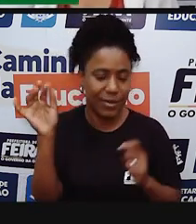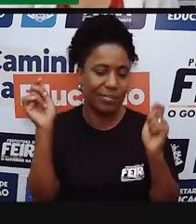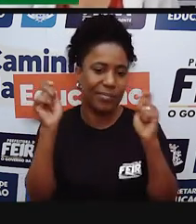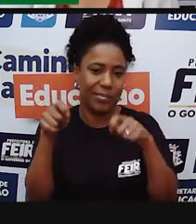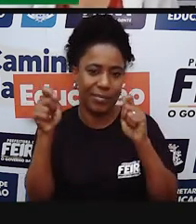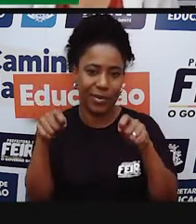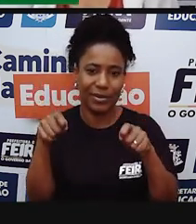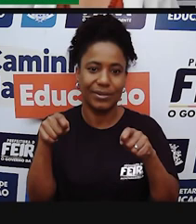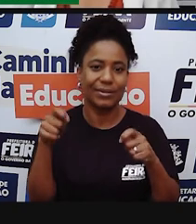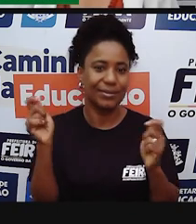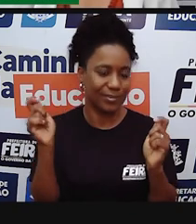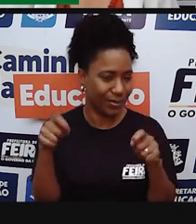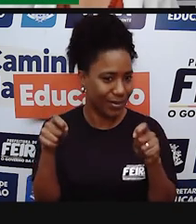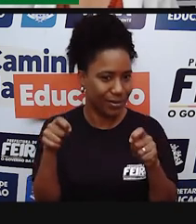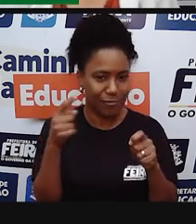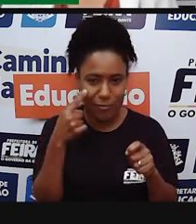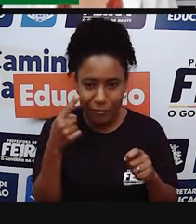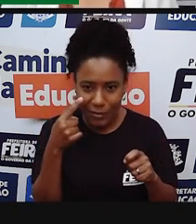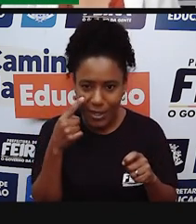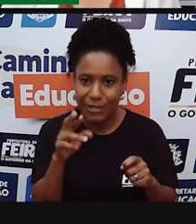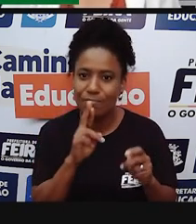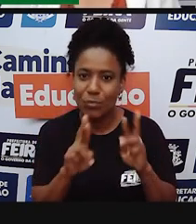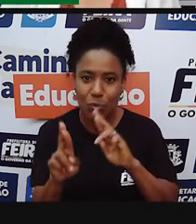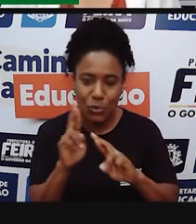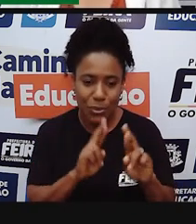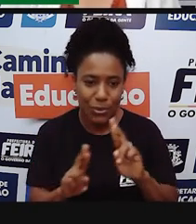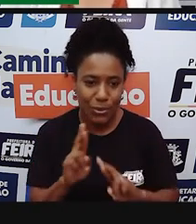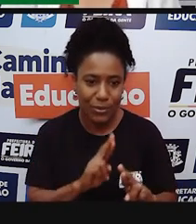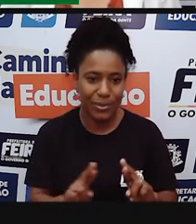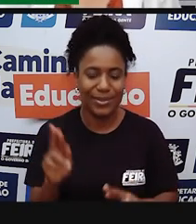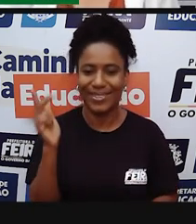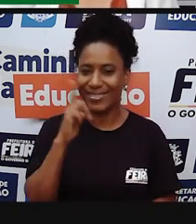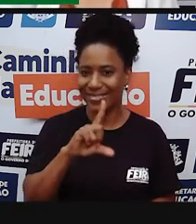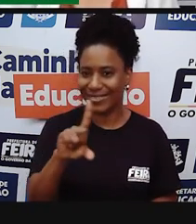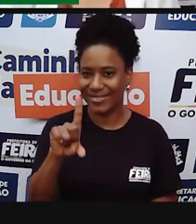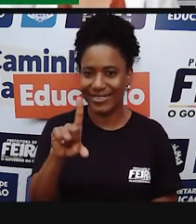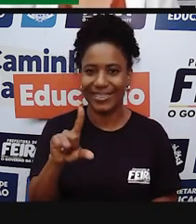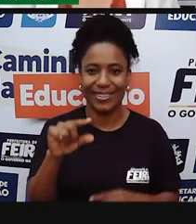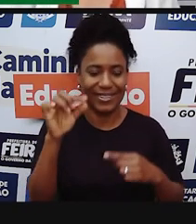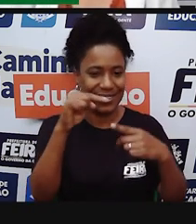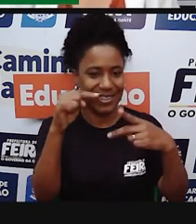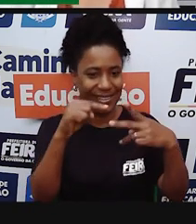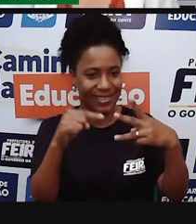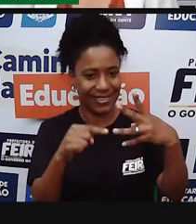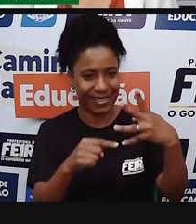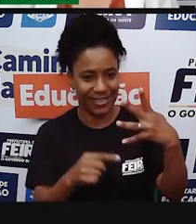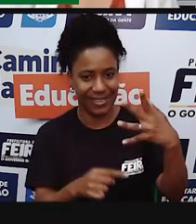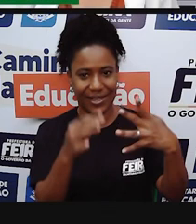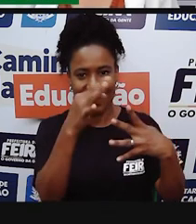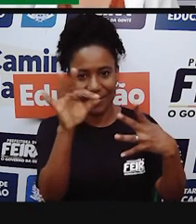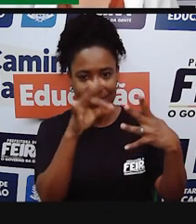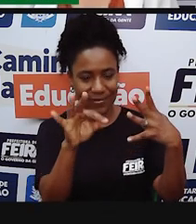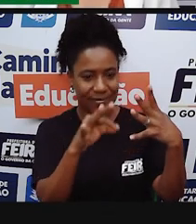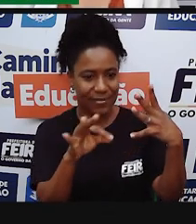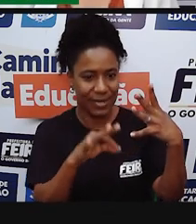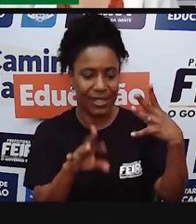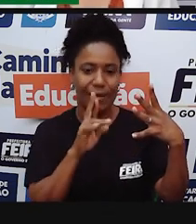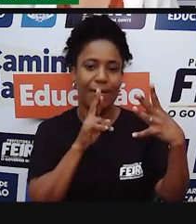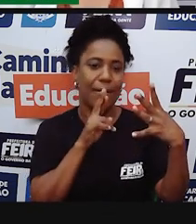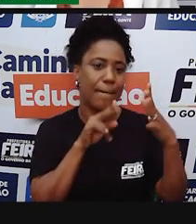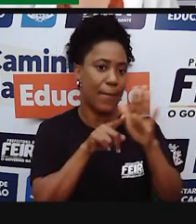clicar na opção show em trás bom então ele te apresenta aqui o texto novamente